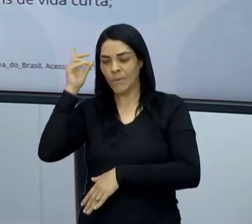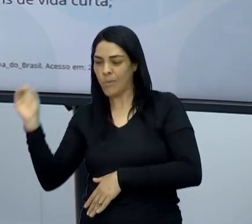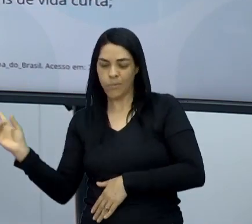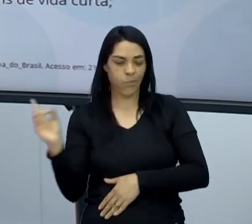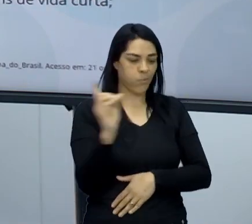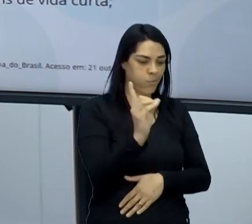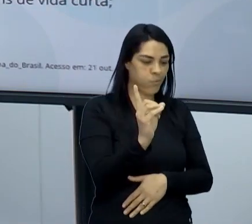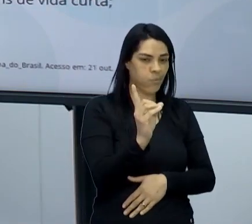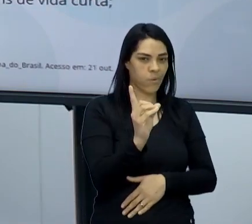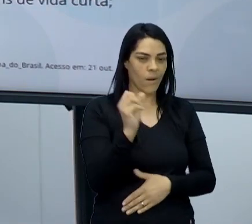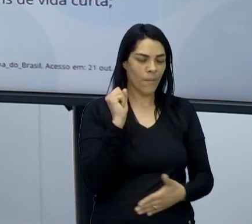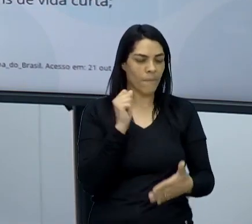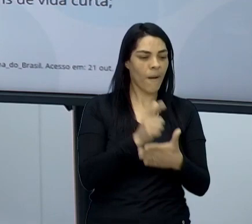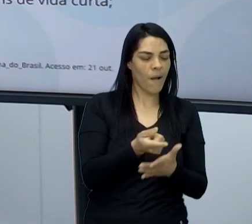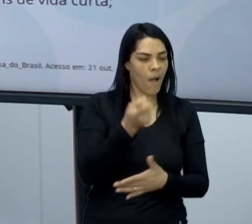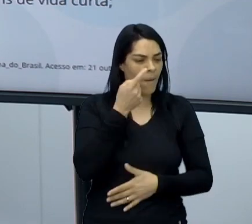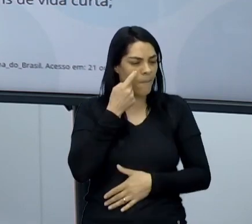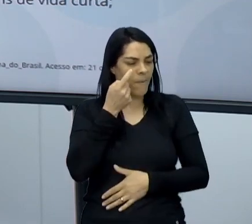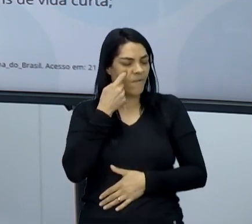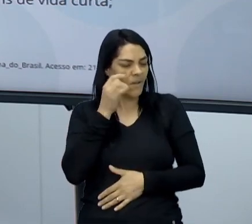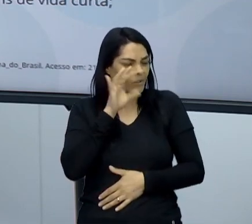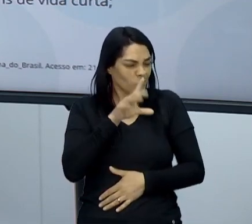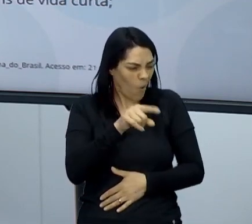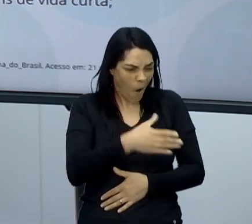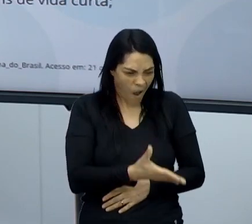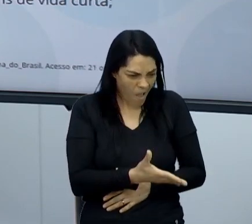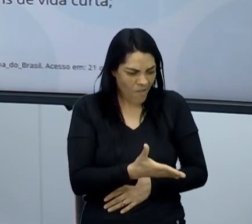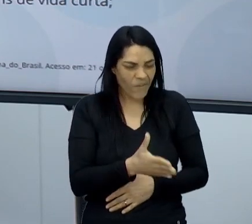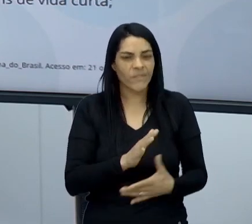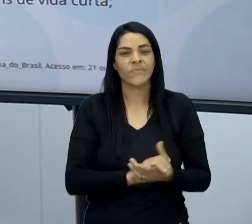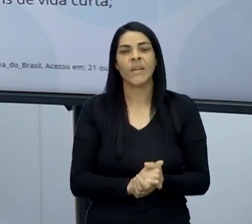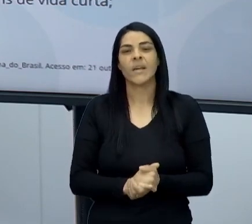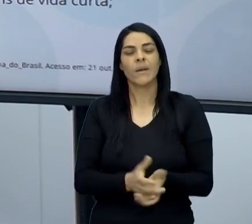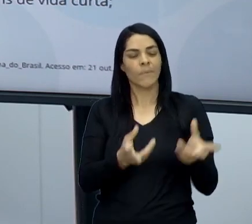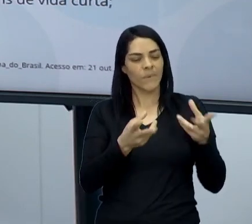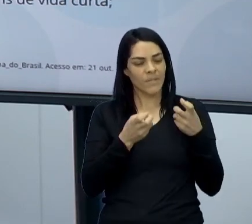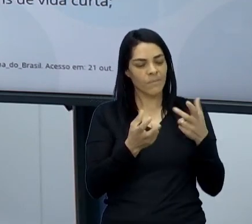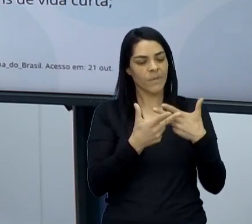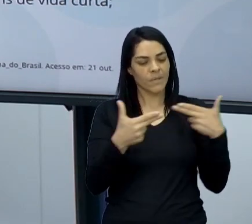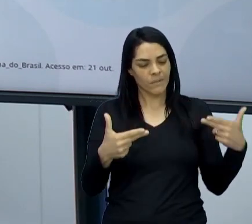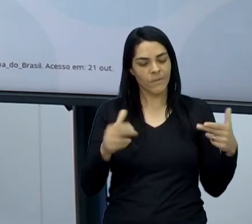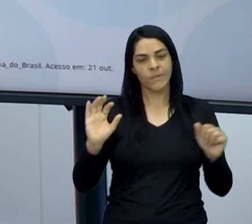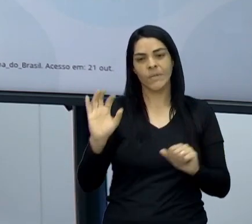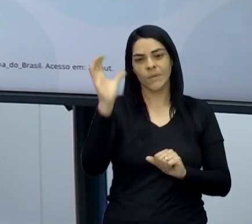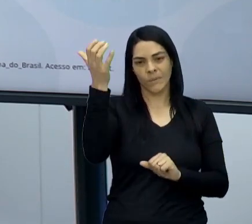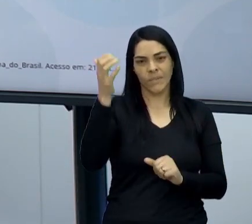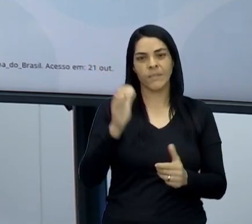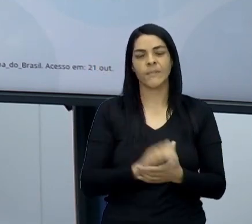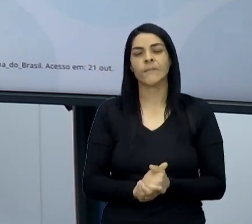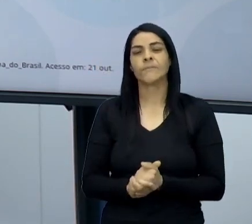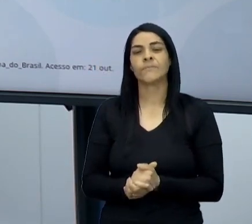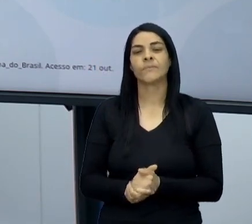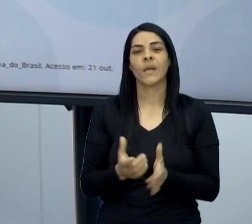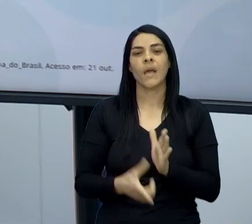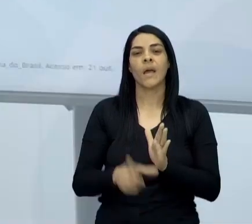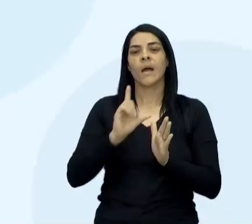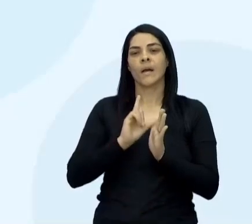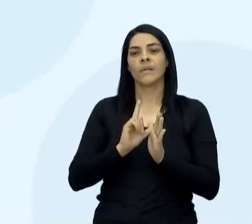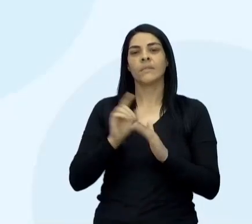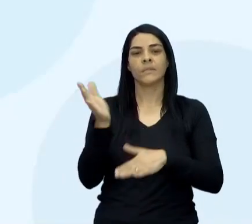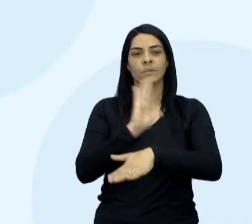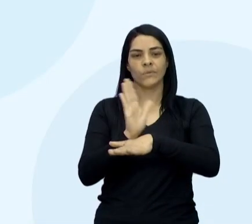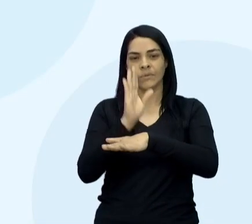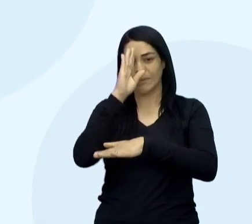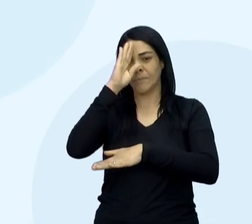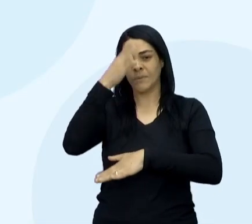era novidade ainda, lembra? Você vê as coisas acontecendo. Ou passavam antes do filme principal, tá bom? Entre 1915